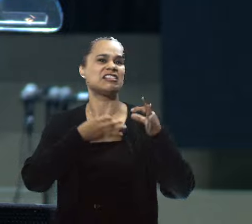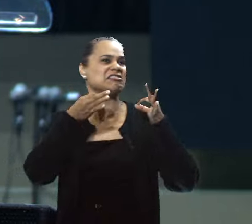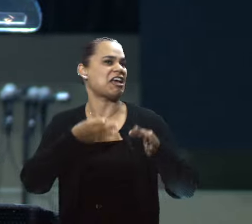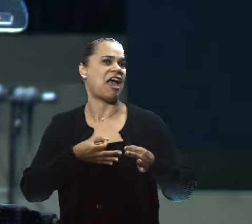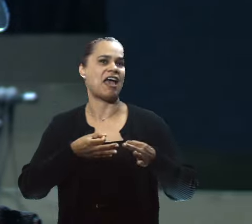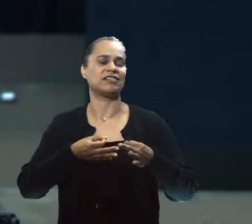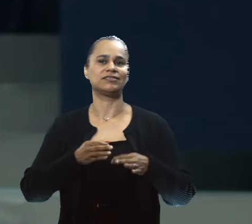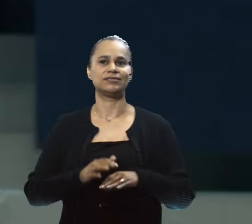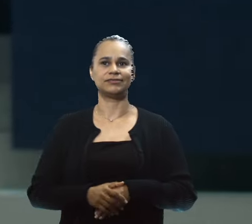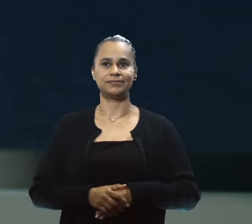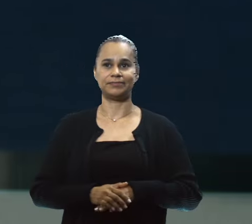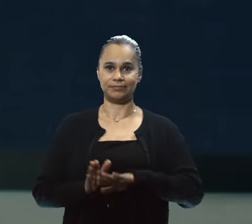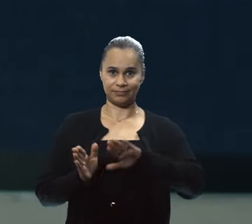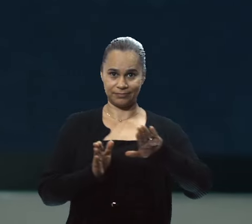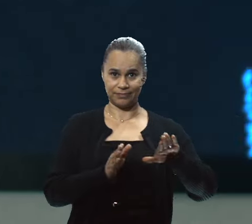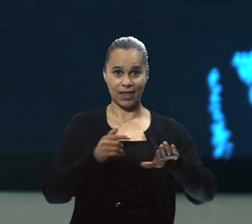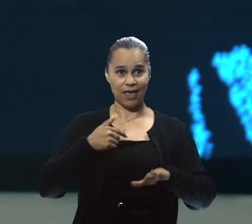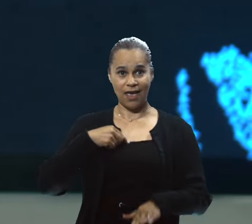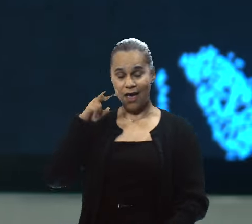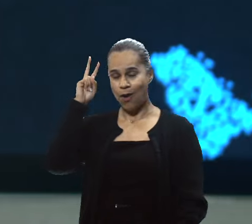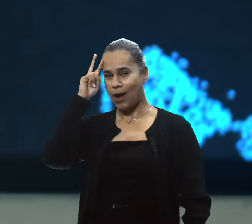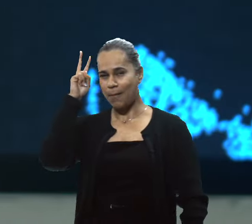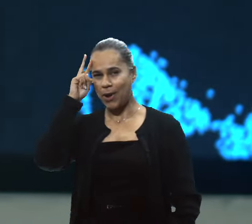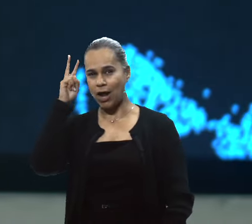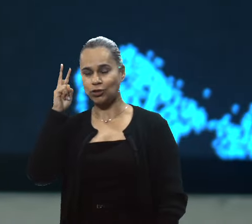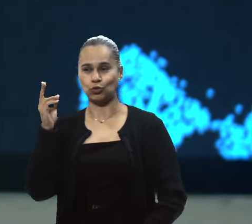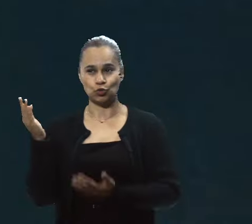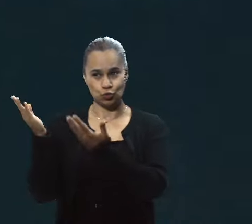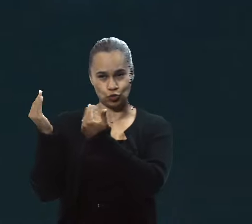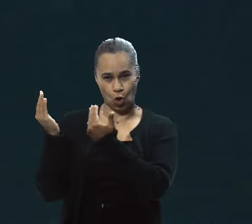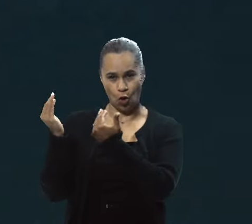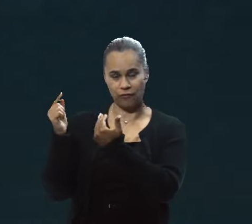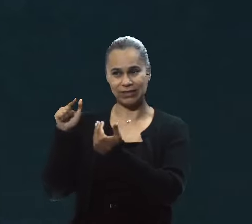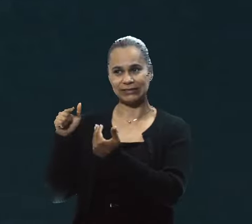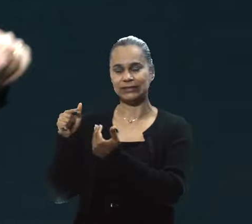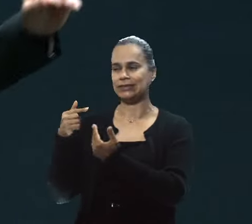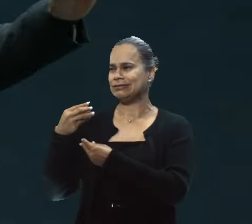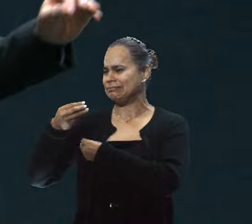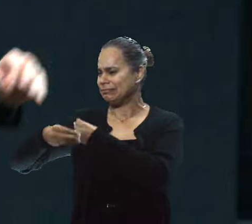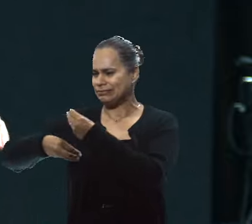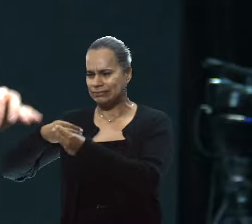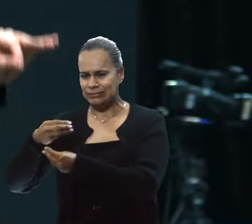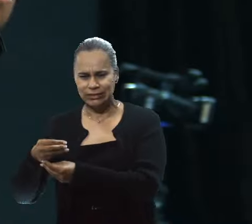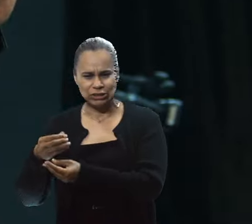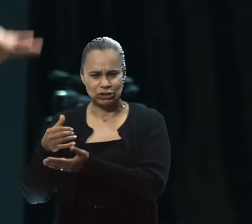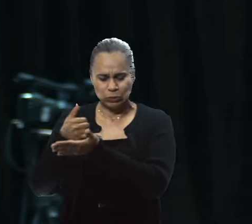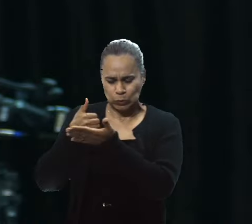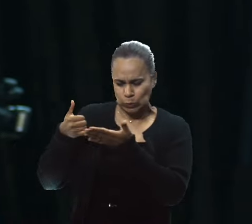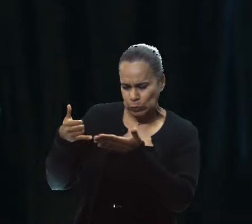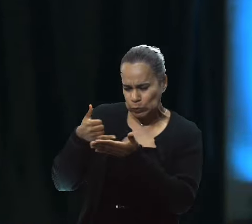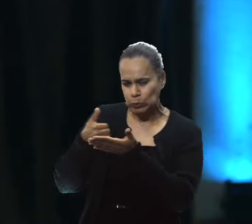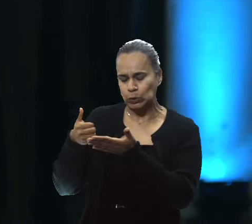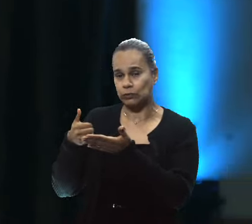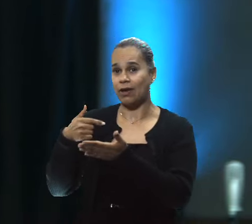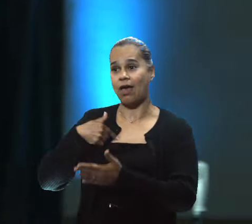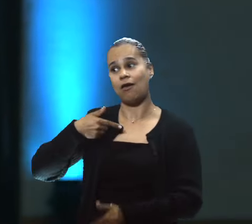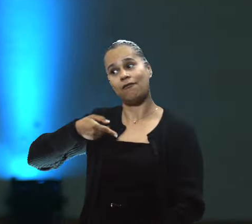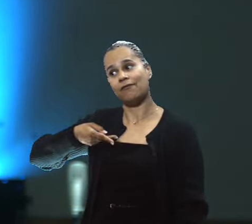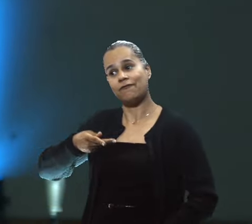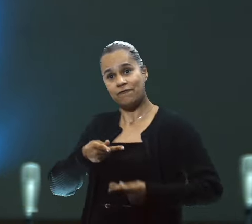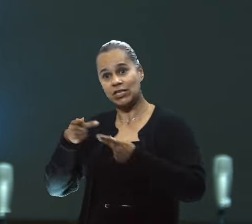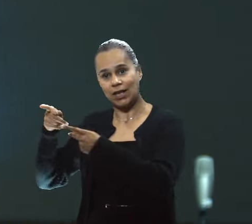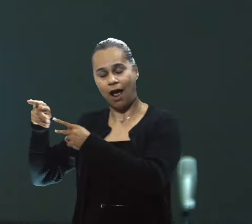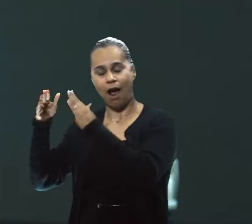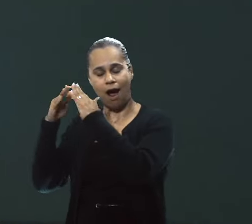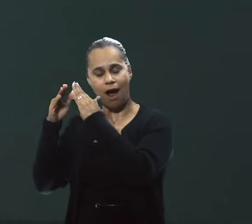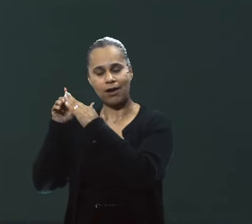Eu nunca me esqueço de um jovem. Ele tinha se envolvido com drogas, eu fui na casa dele, ele serviu o exército. E